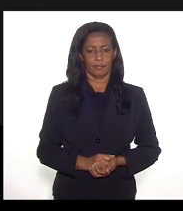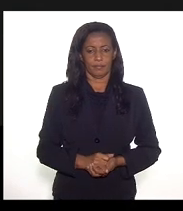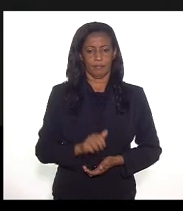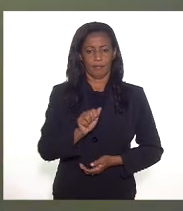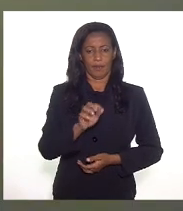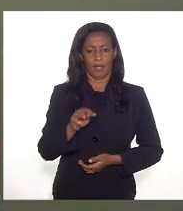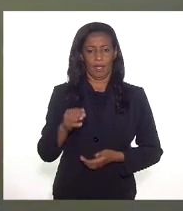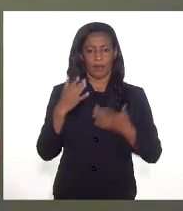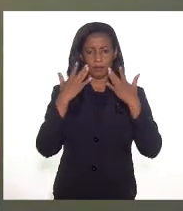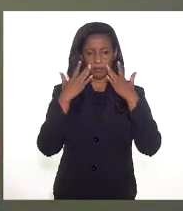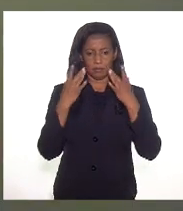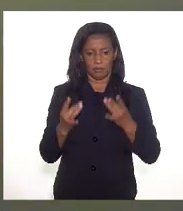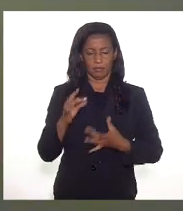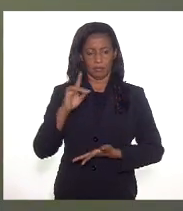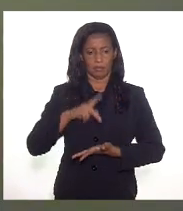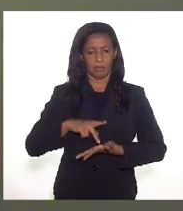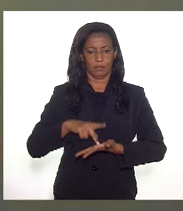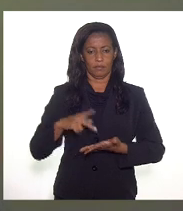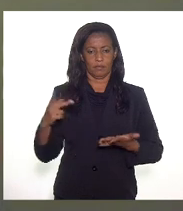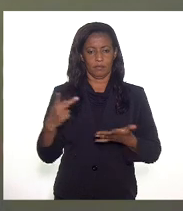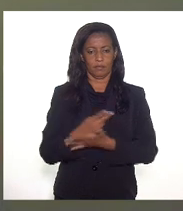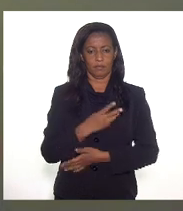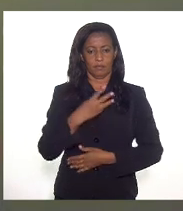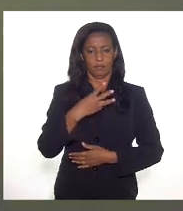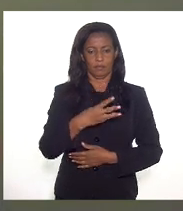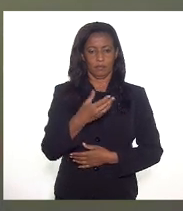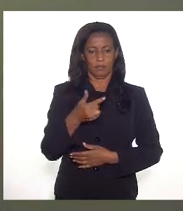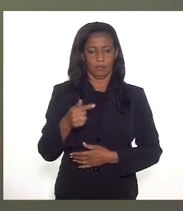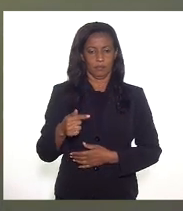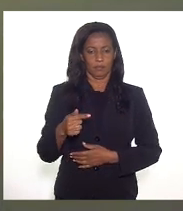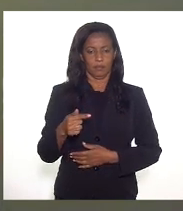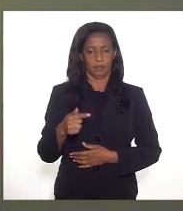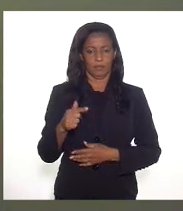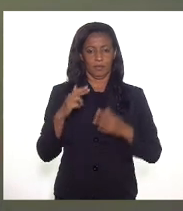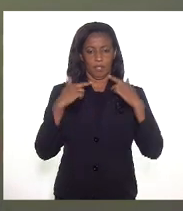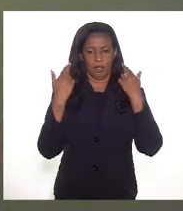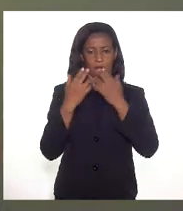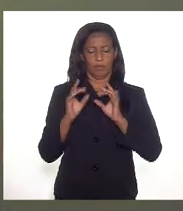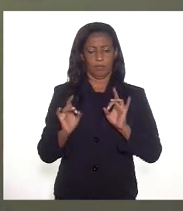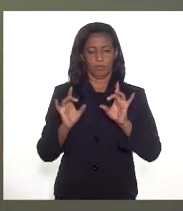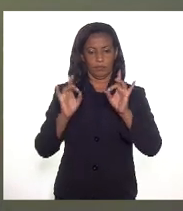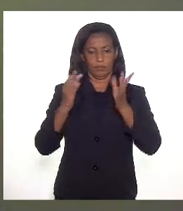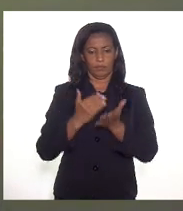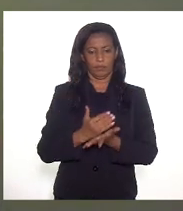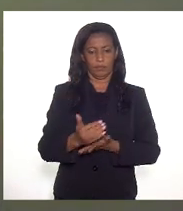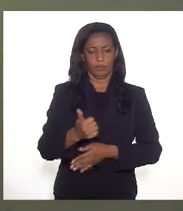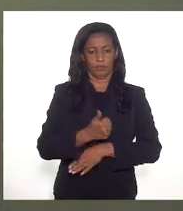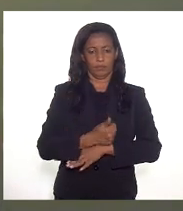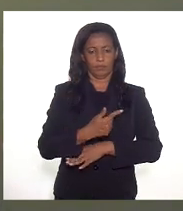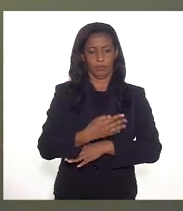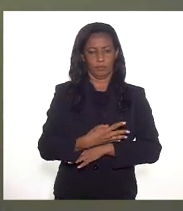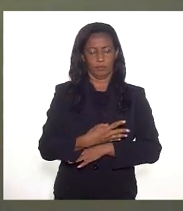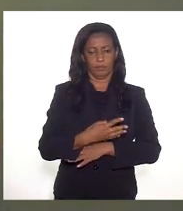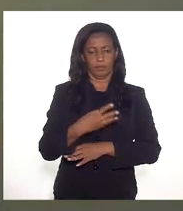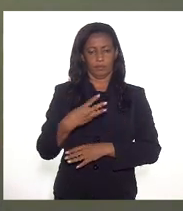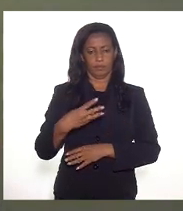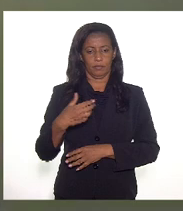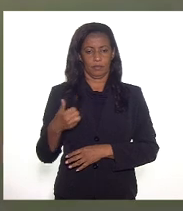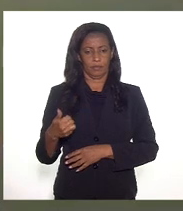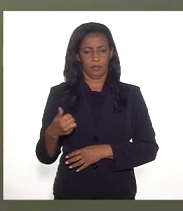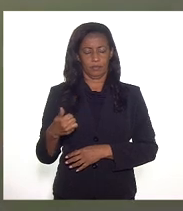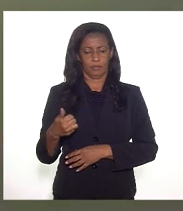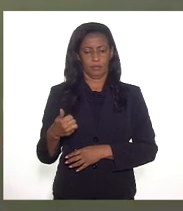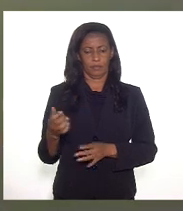ata reflete com exatidão o ocorrido na 37ª sessão ordinária, que, iniciada às 14 horas e 31